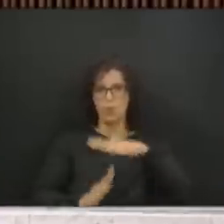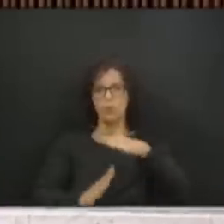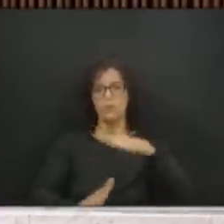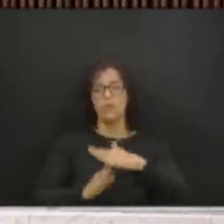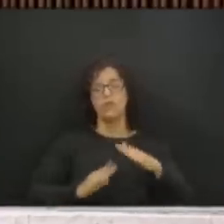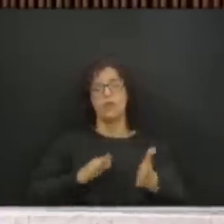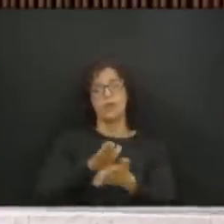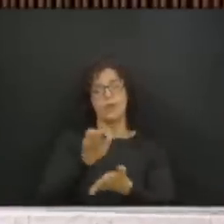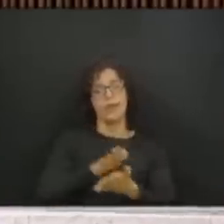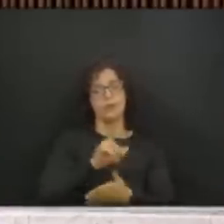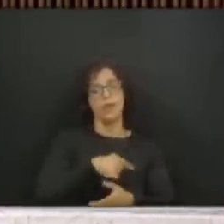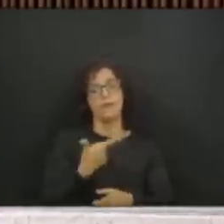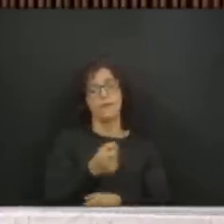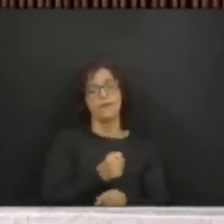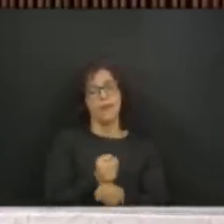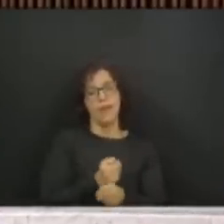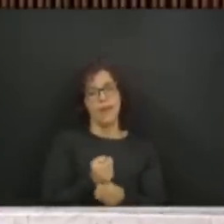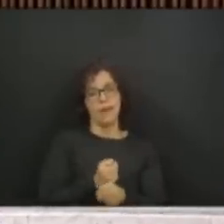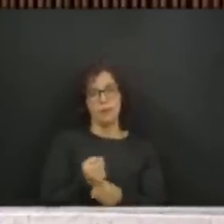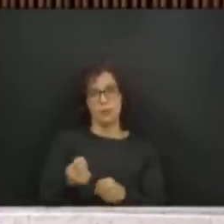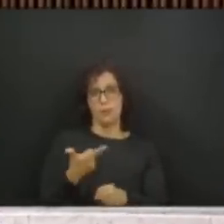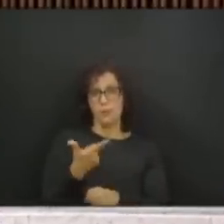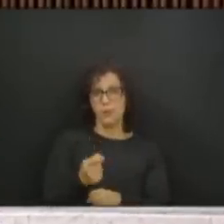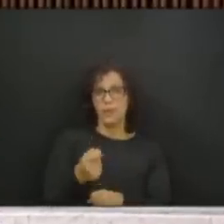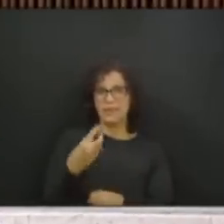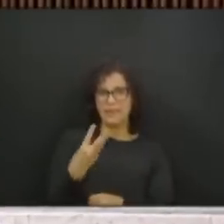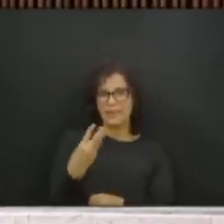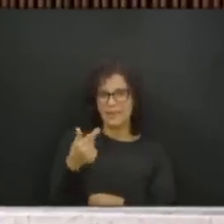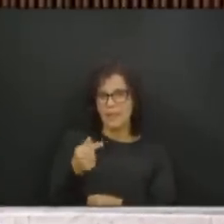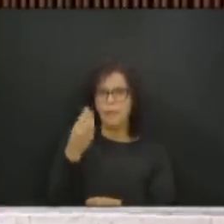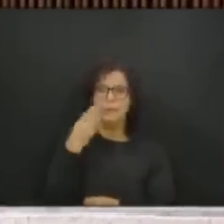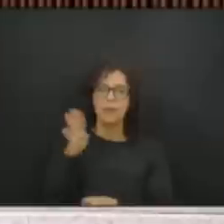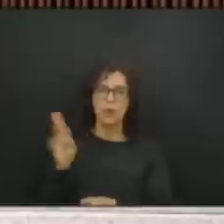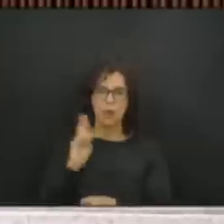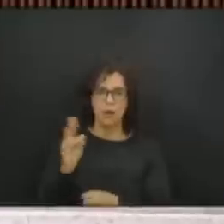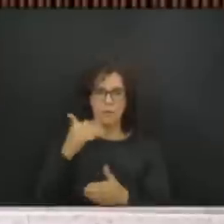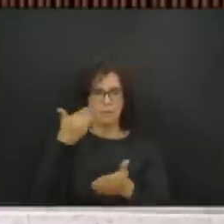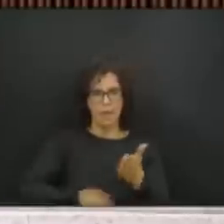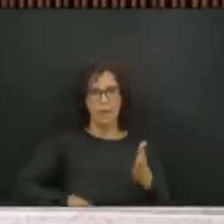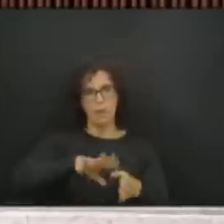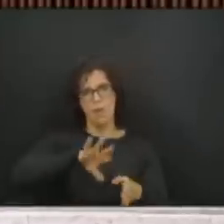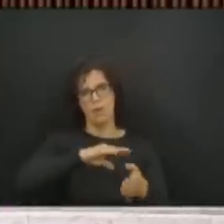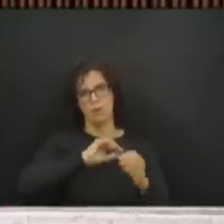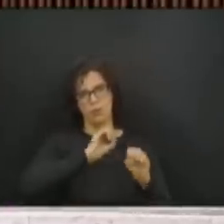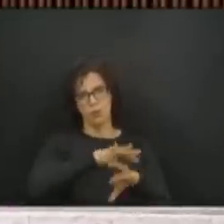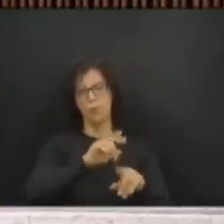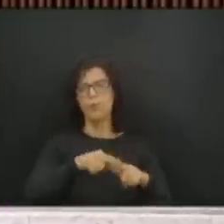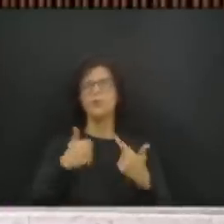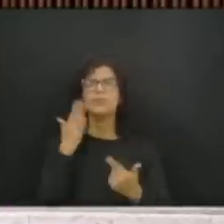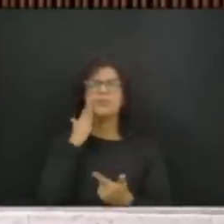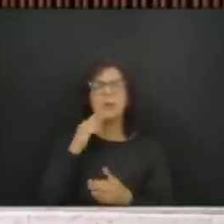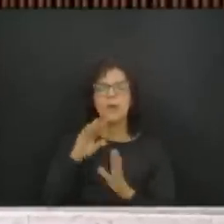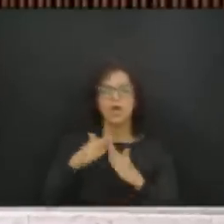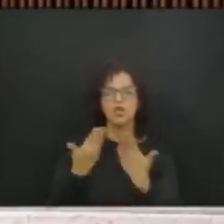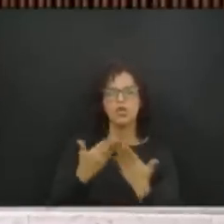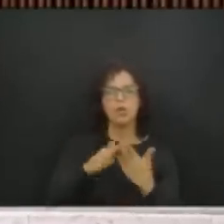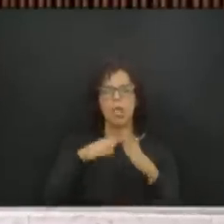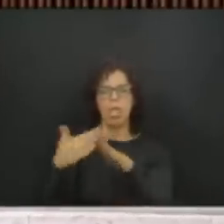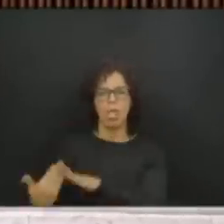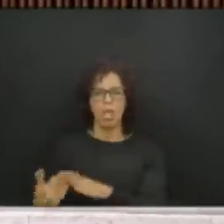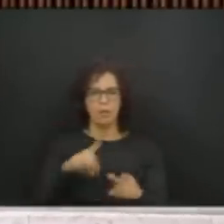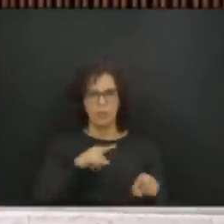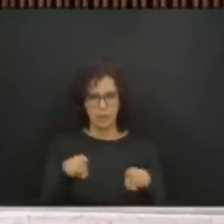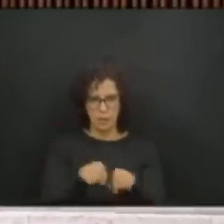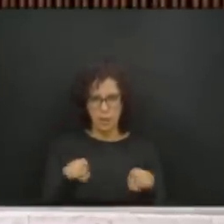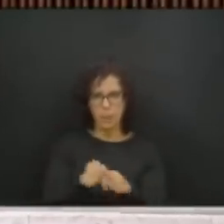teto de gastos que congelou por 20 anos de zero 37 bilhões aí a gente começa a entender porque que as escolas estão caindo aos pedaços